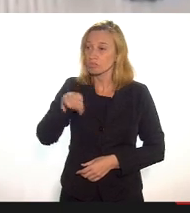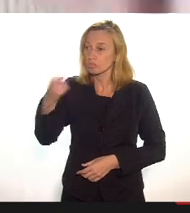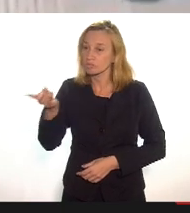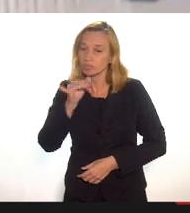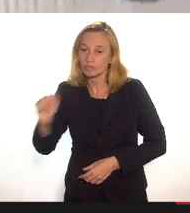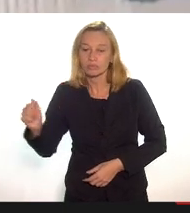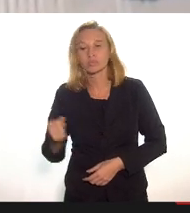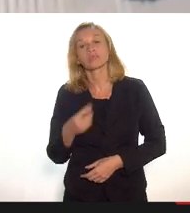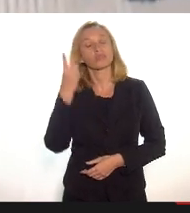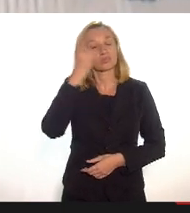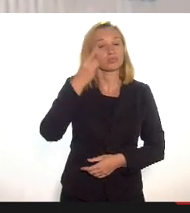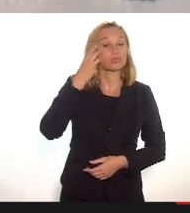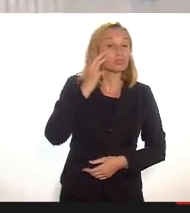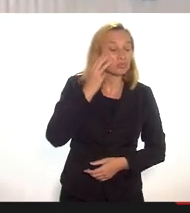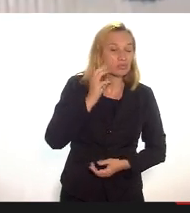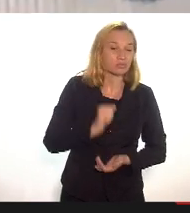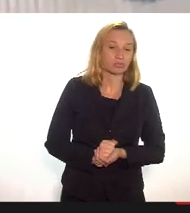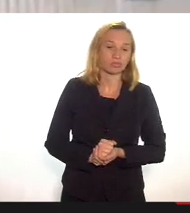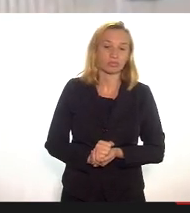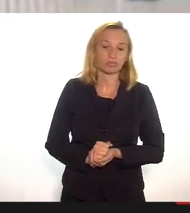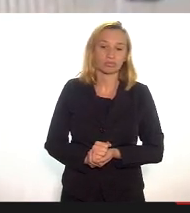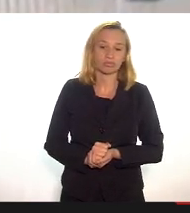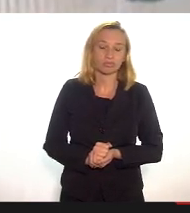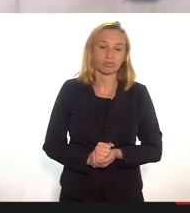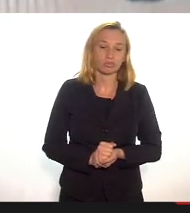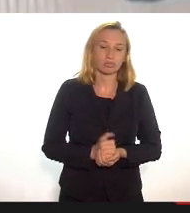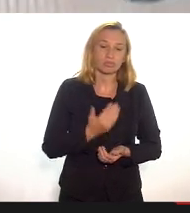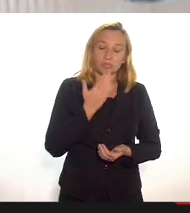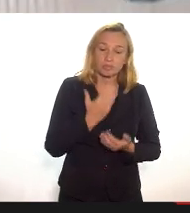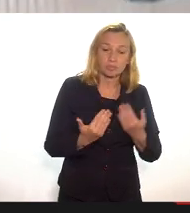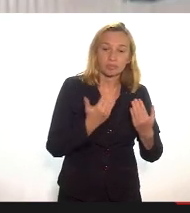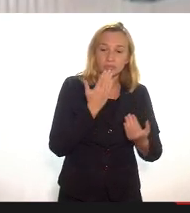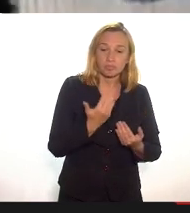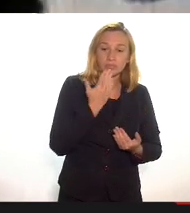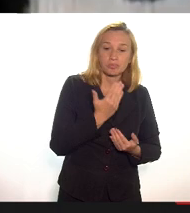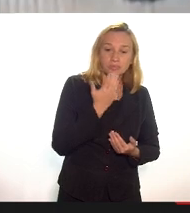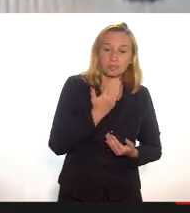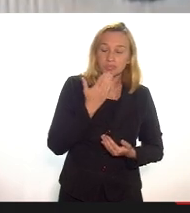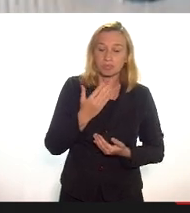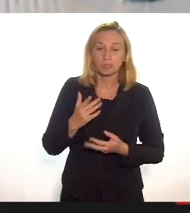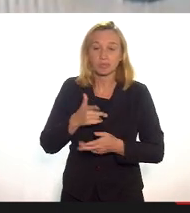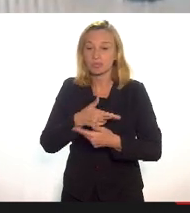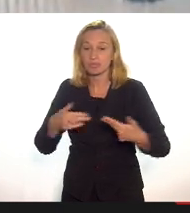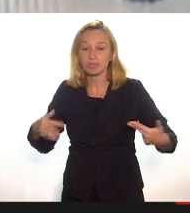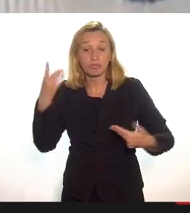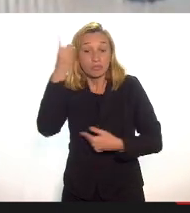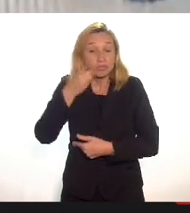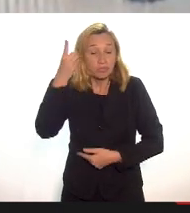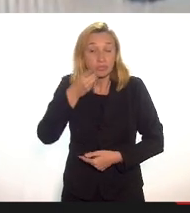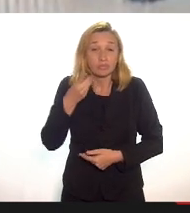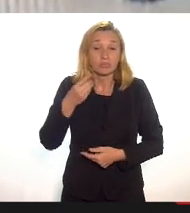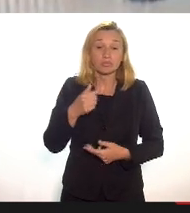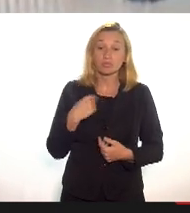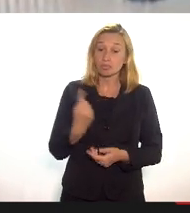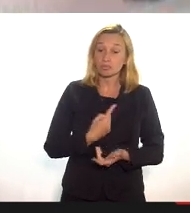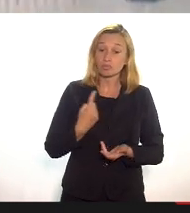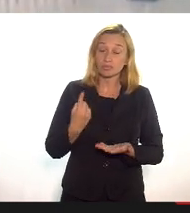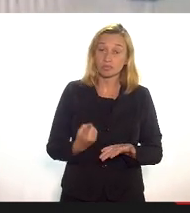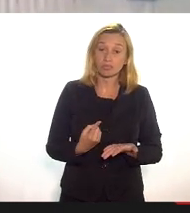pedindo socorro para o vereador Paulo Pinheiro. A gente fica assim, desesperado, para a deputada Lucinha, Rejane, Mar. A gente fica pedindo